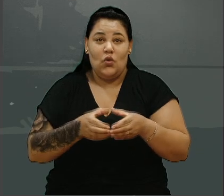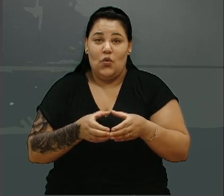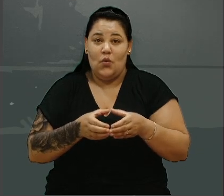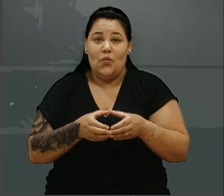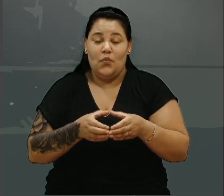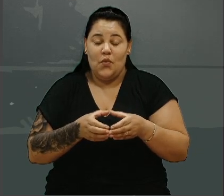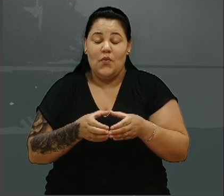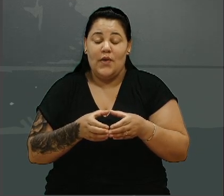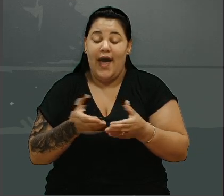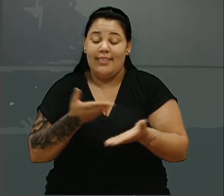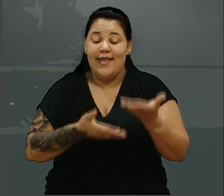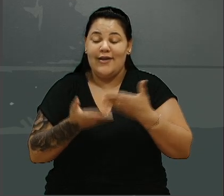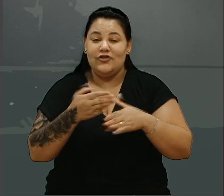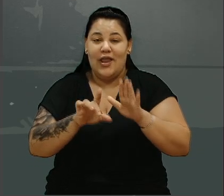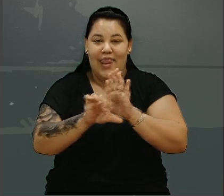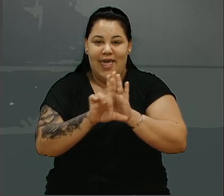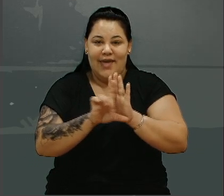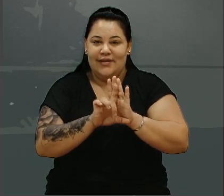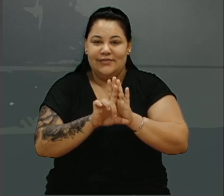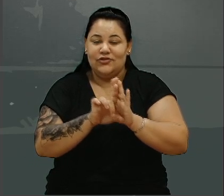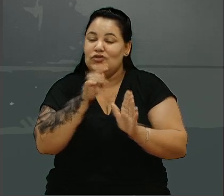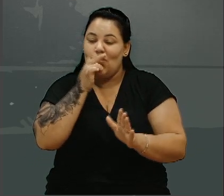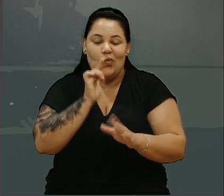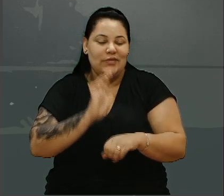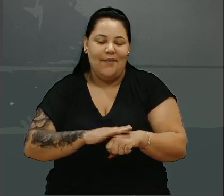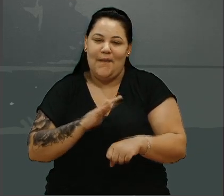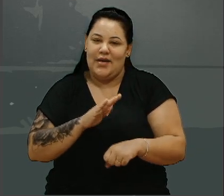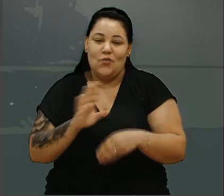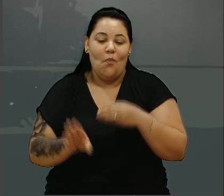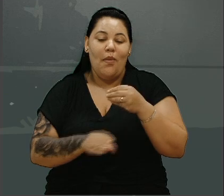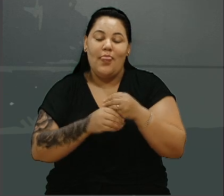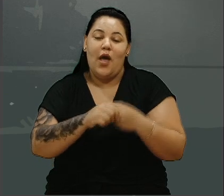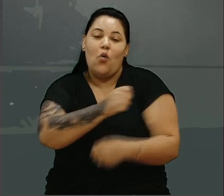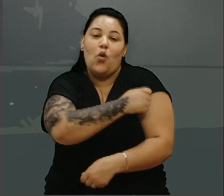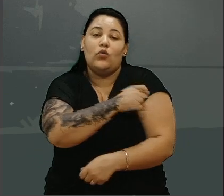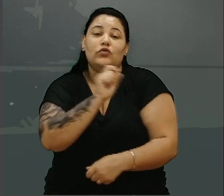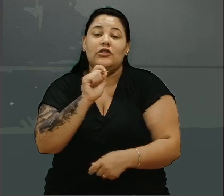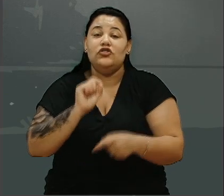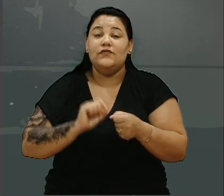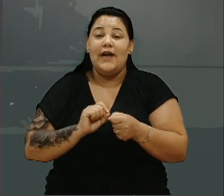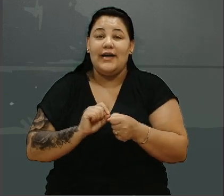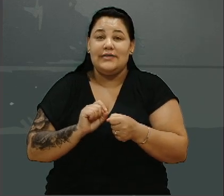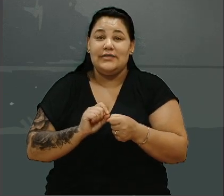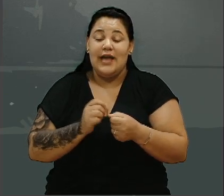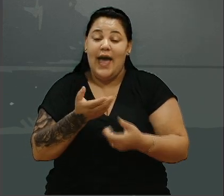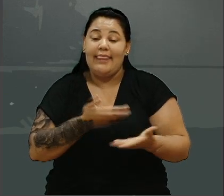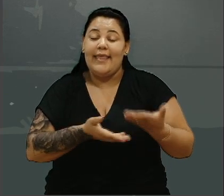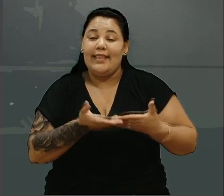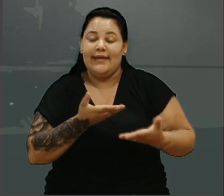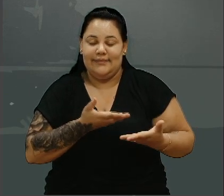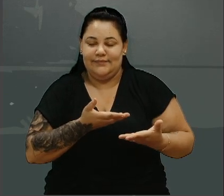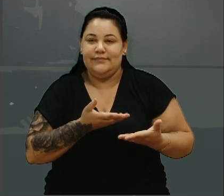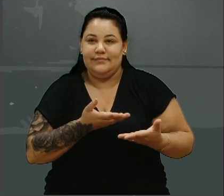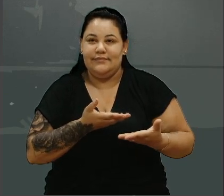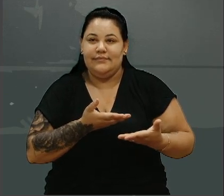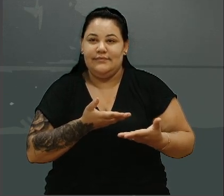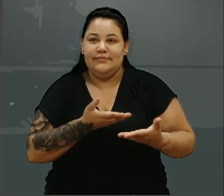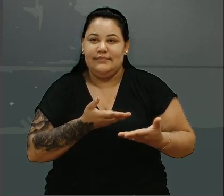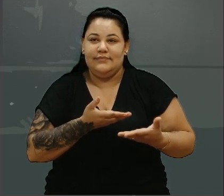colocar mais um aluno aí. O que a gente faz é atender dentro